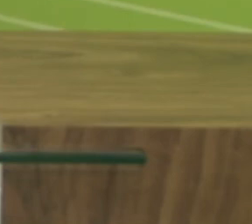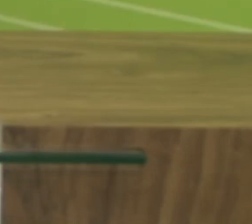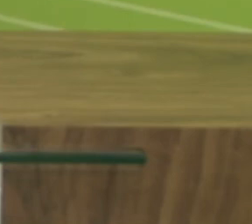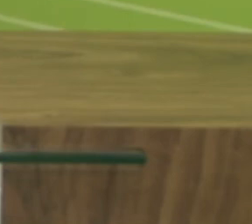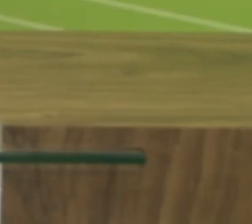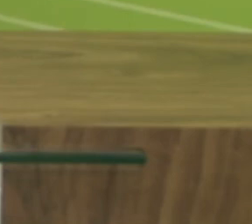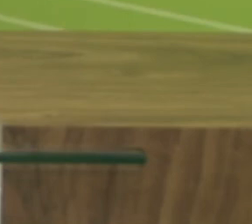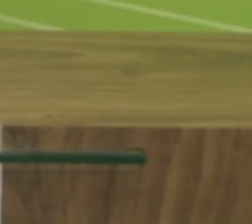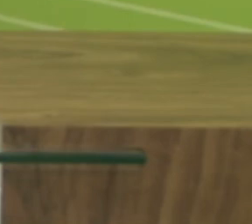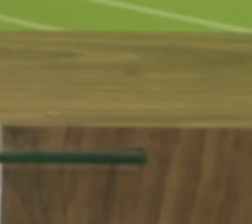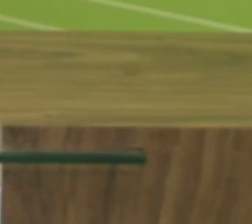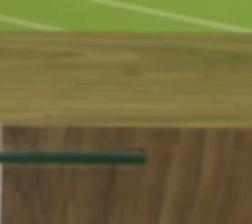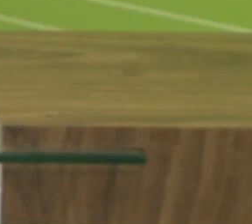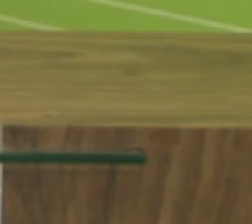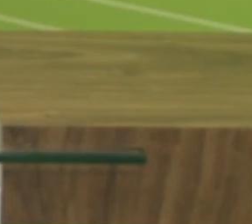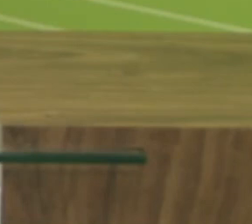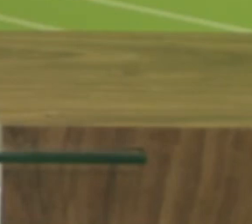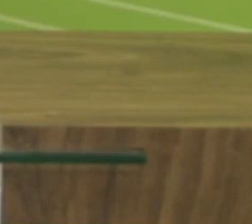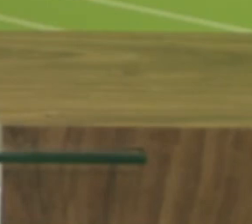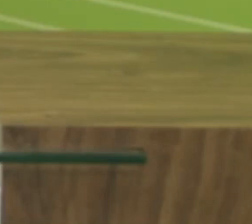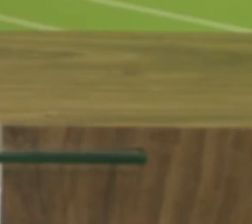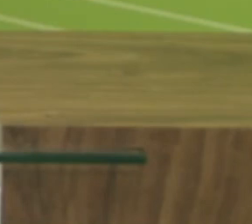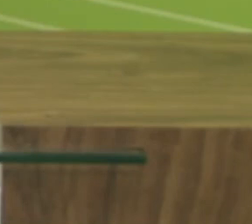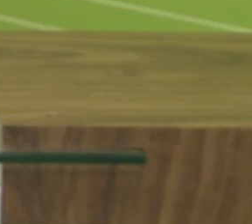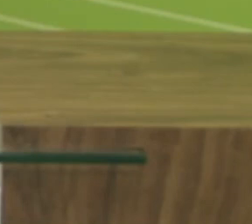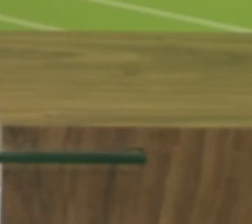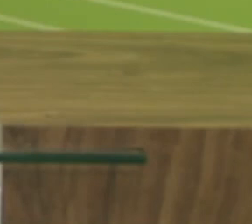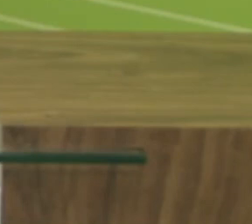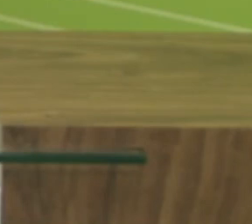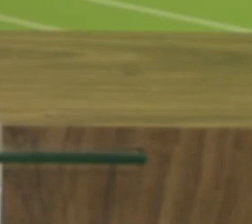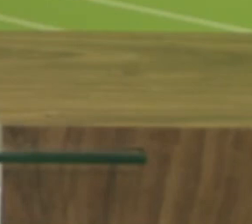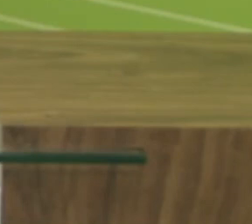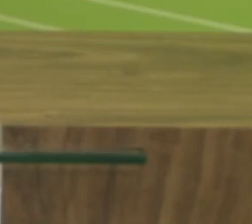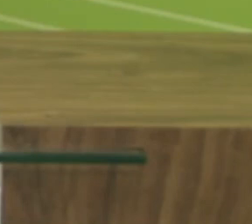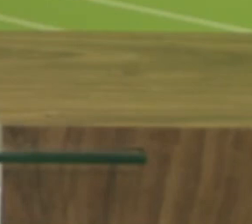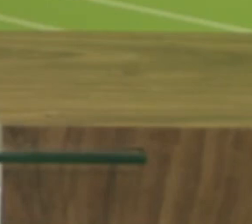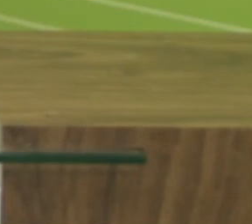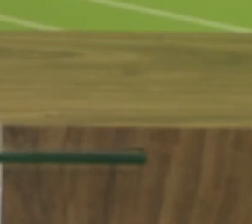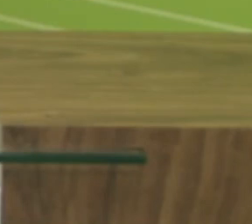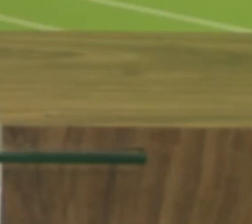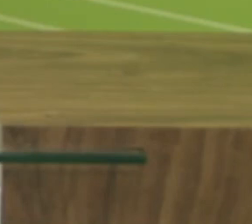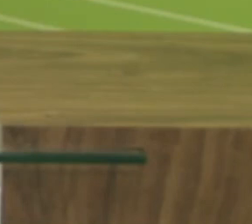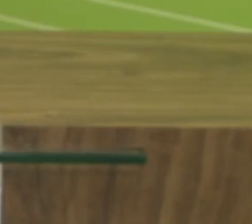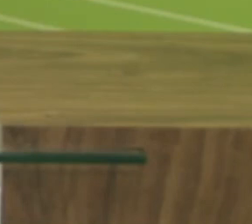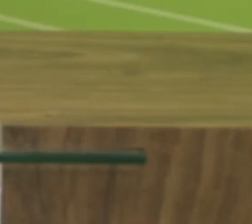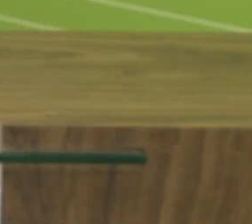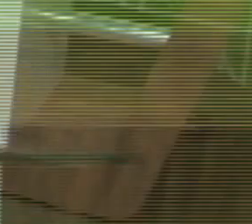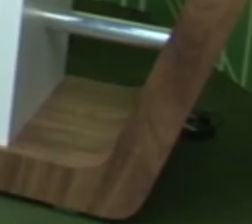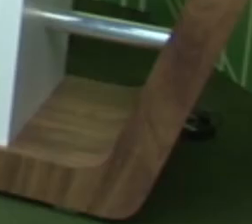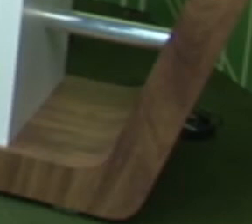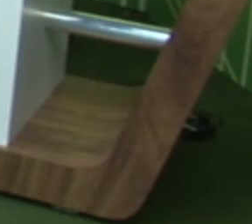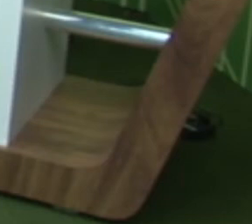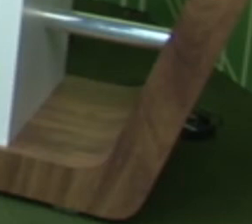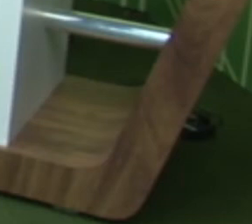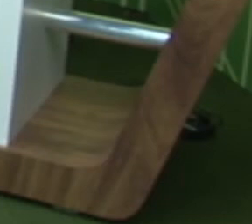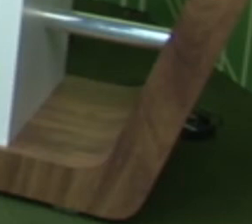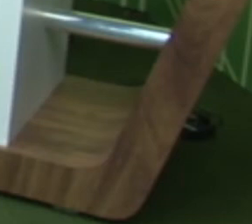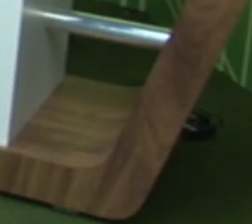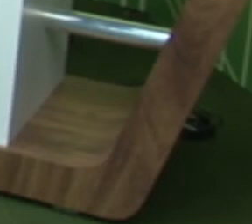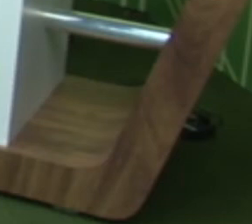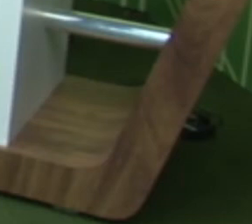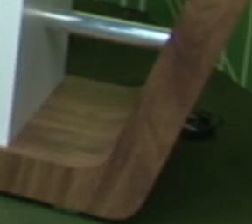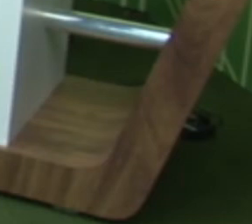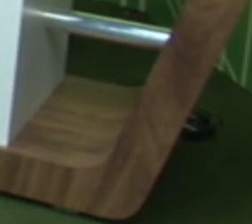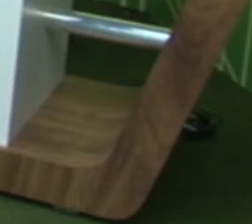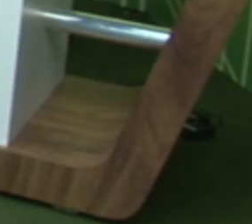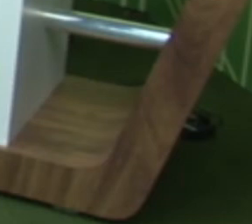as aulas de hoje. Hoje o conteúdo é um pouco, as fórmulas de hoje é um pouquinho mais leve, né, professora? Bem mais. Acho que vocês vão gostar